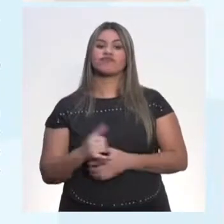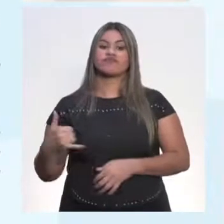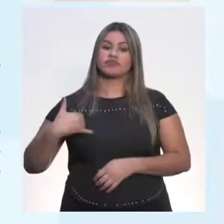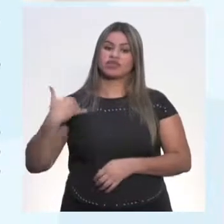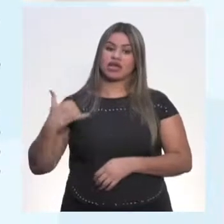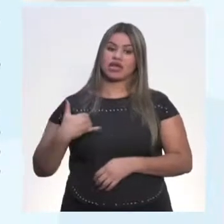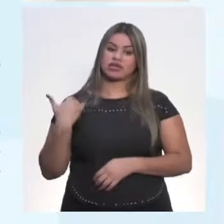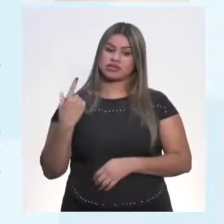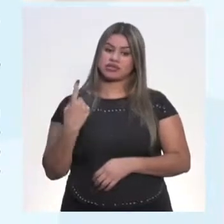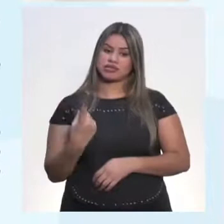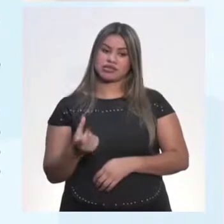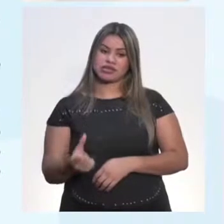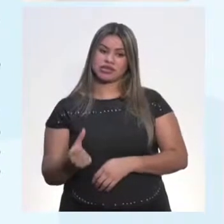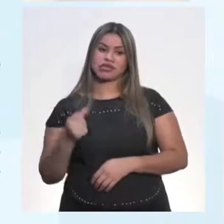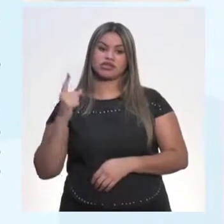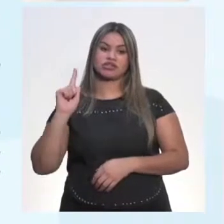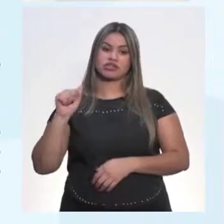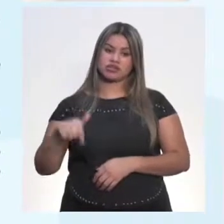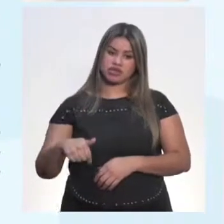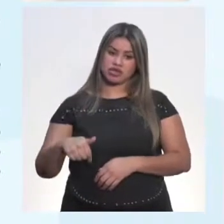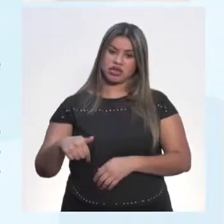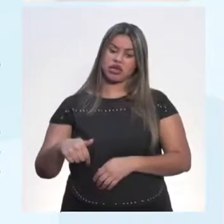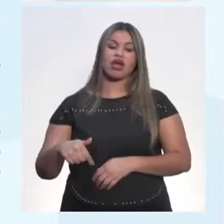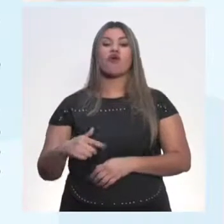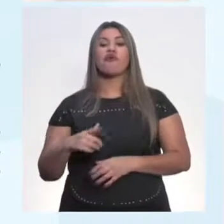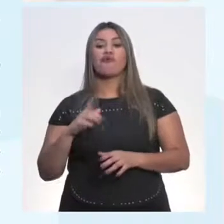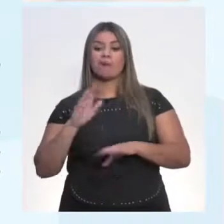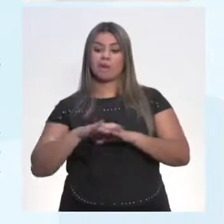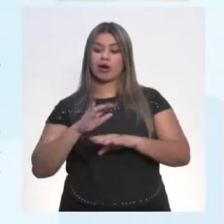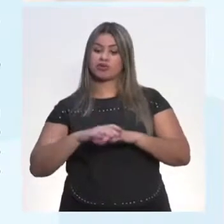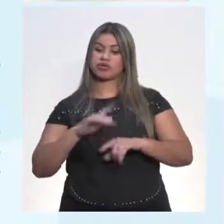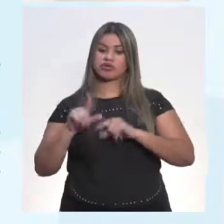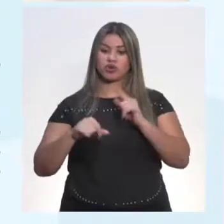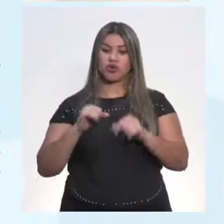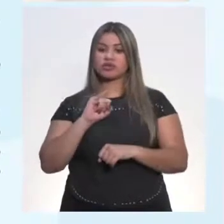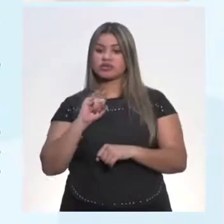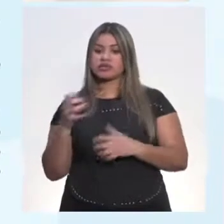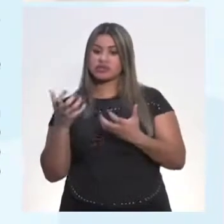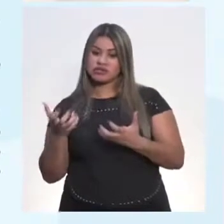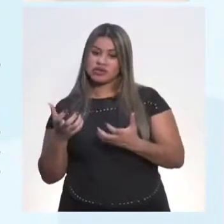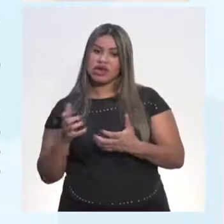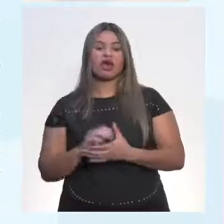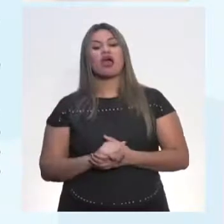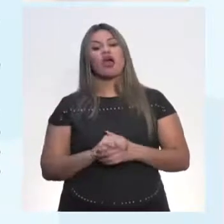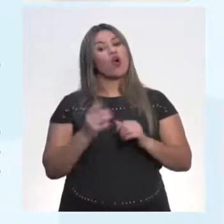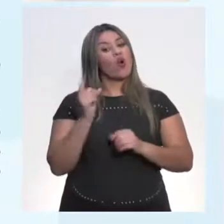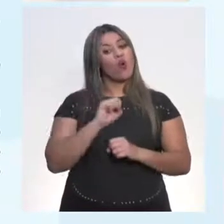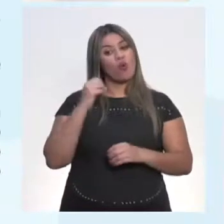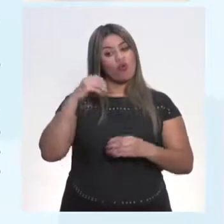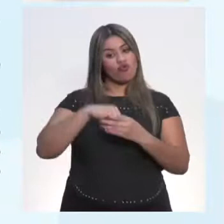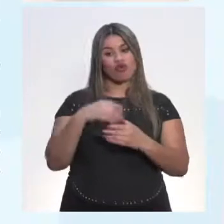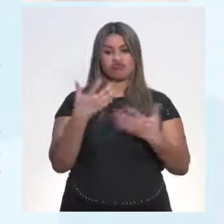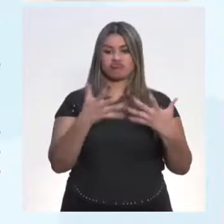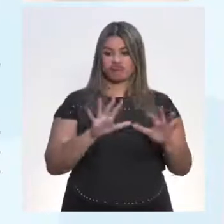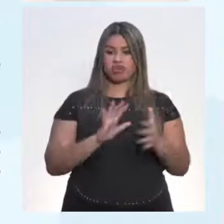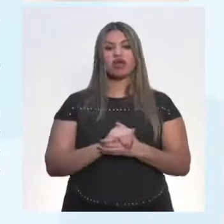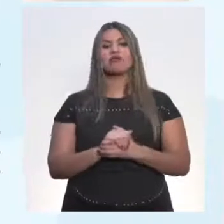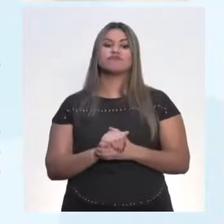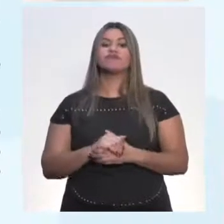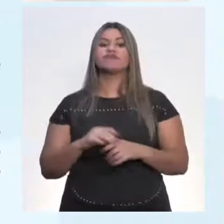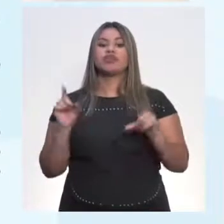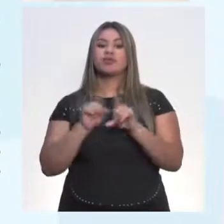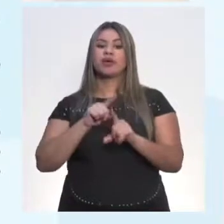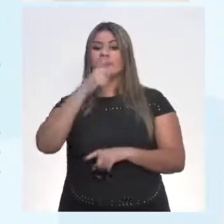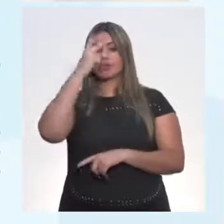17 anos 16 e 17 gente o voto é facultativo Assim como as nossas maiores de 70 anos né